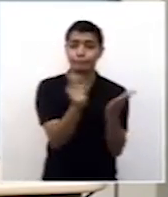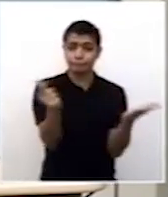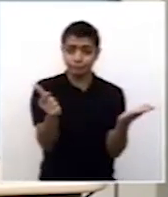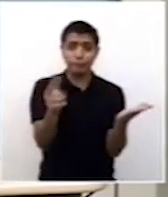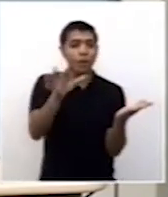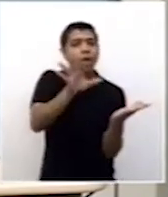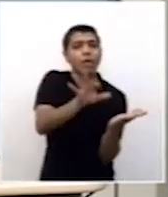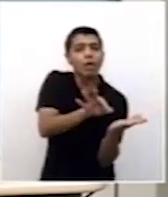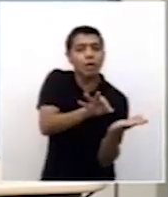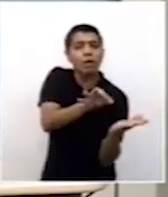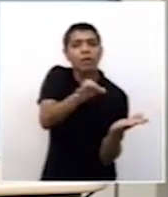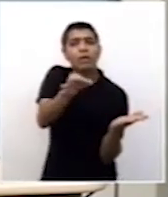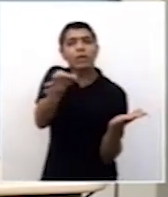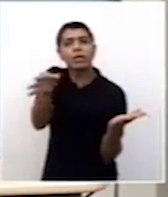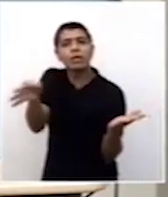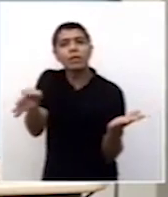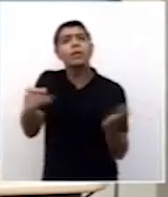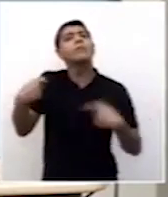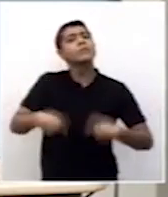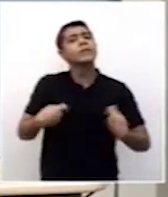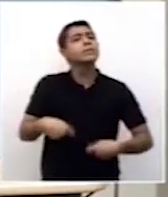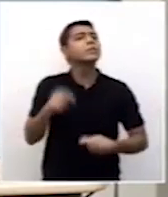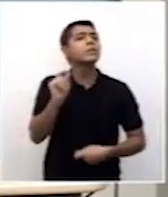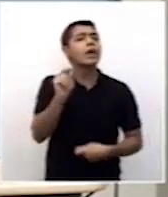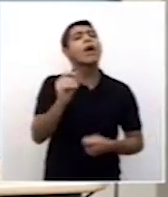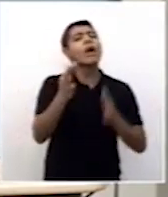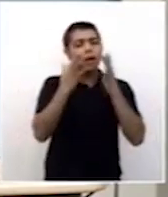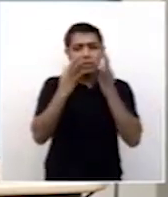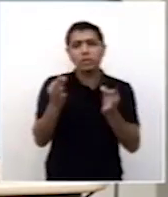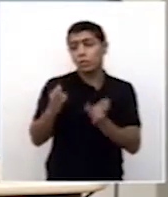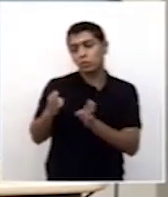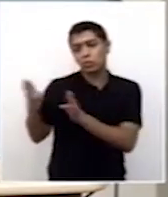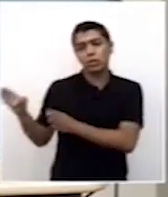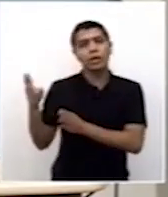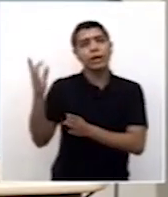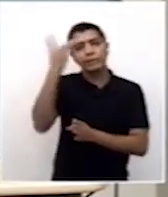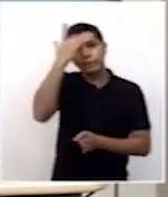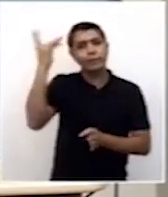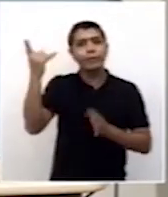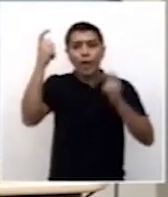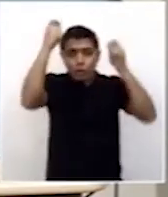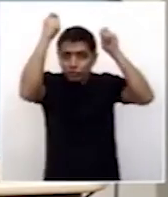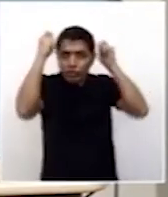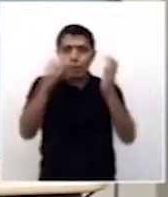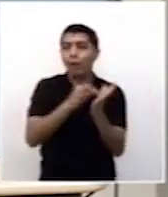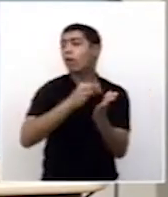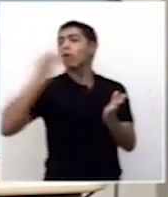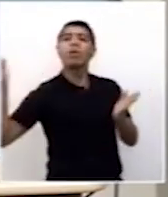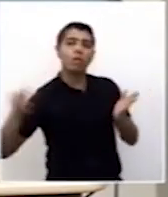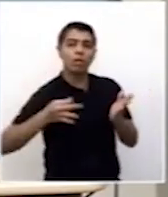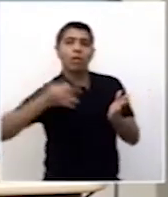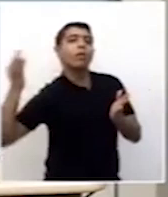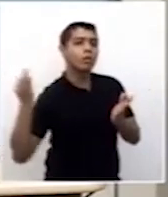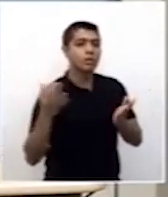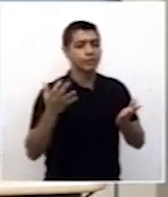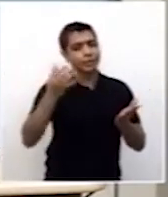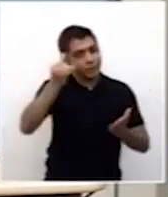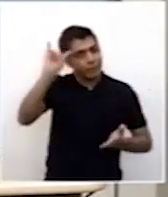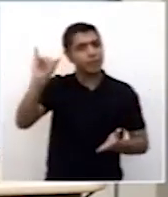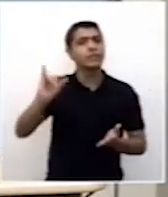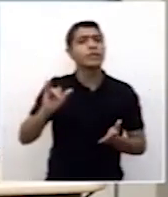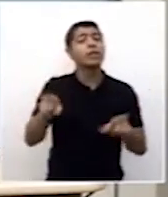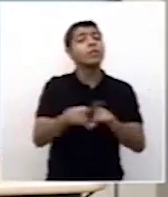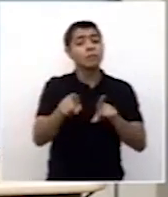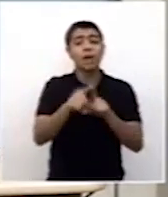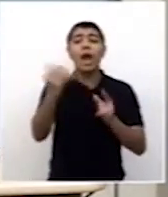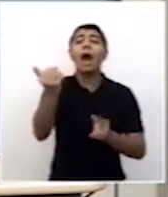não roçar as ventas dos vizinhos, nem levar os chapéus. Também não é bonito encostá-los nos passageiros